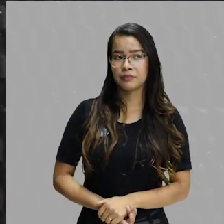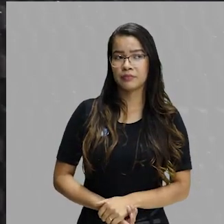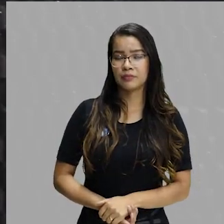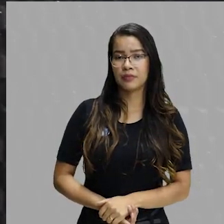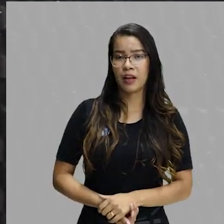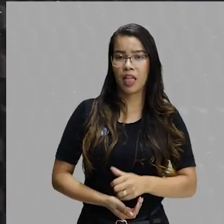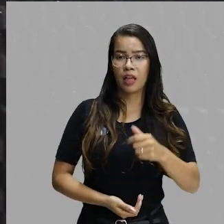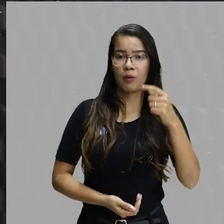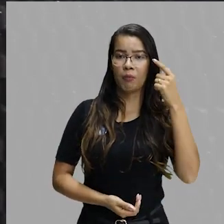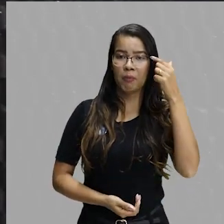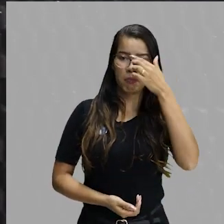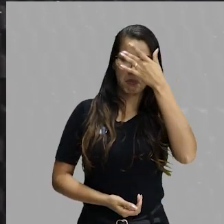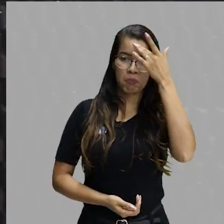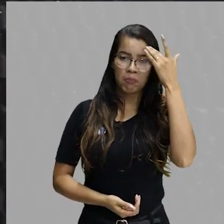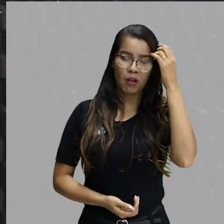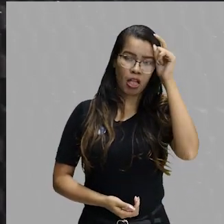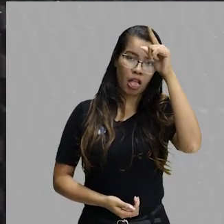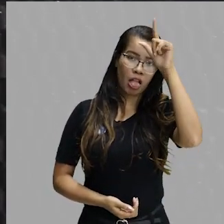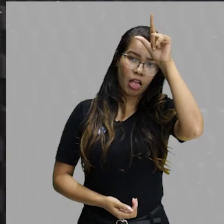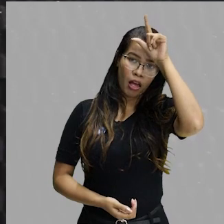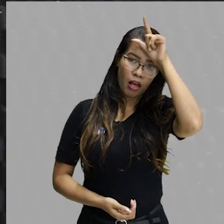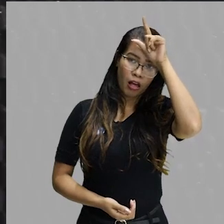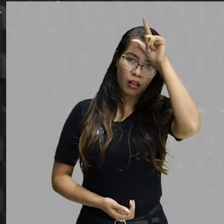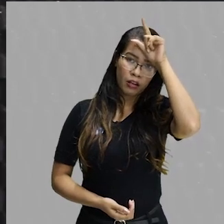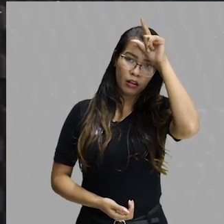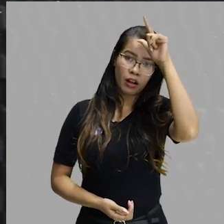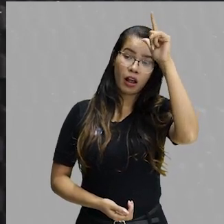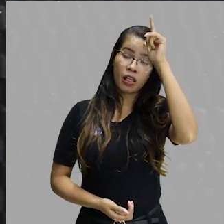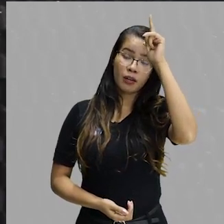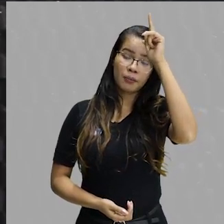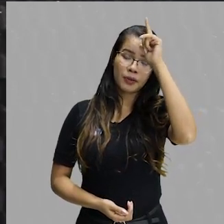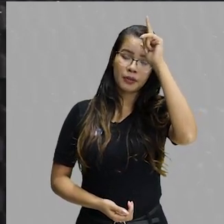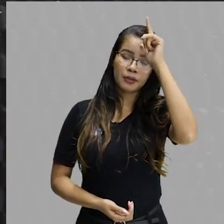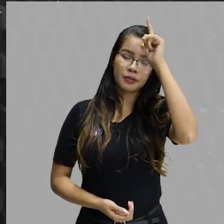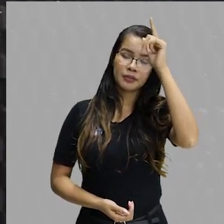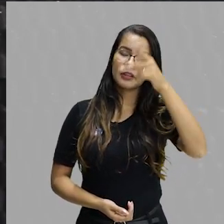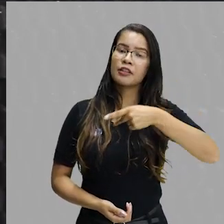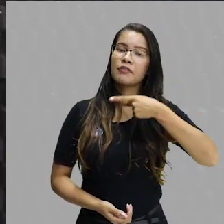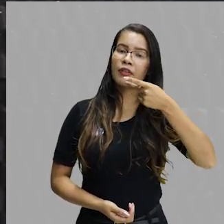alemão, que é o Theodor Adorno, que o Adorno diz que, na verdade,